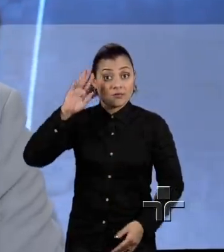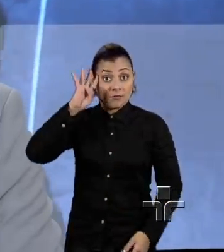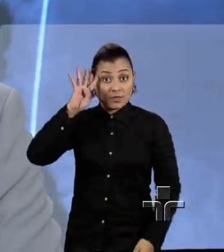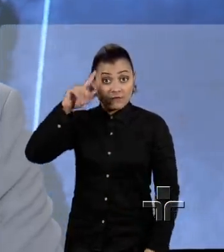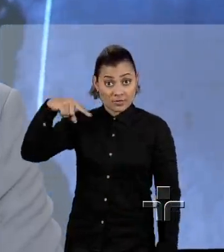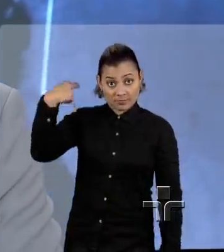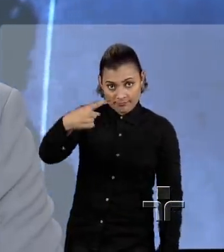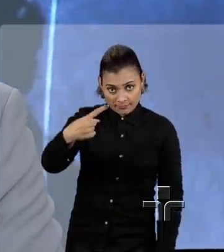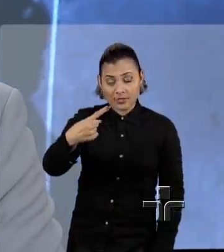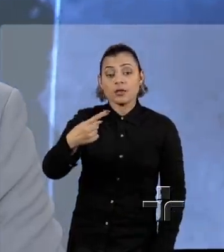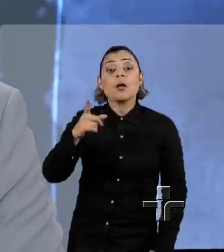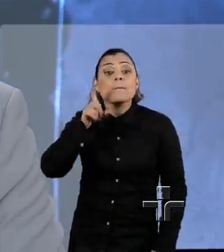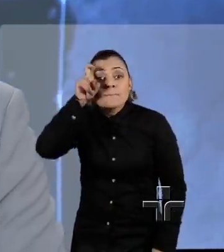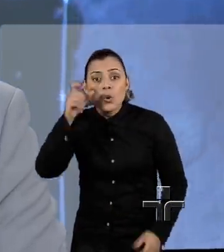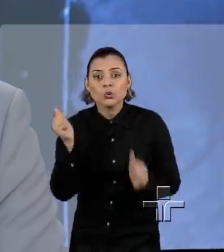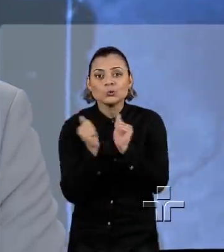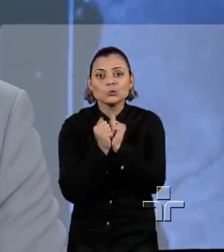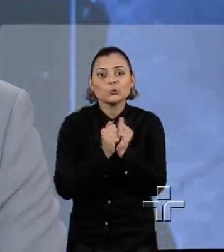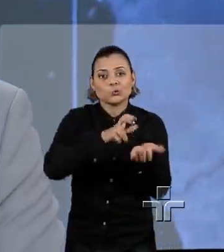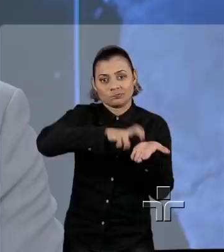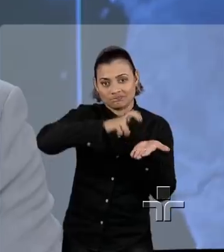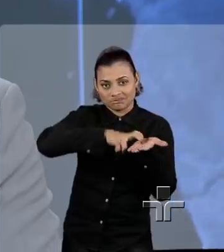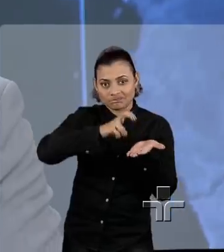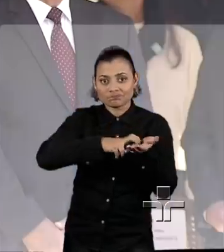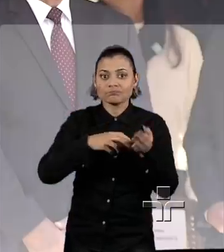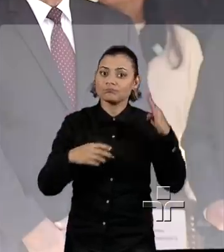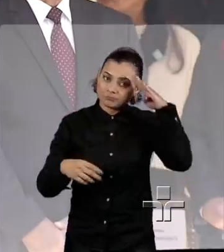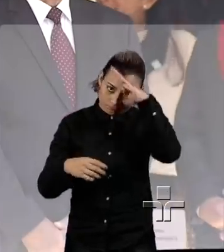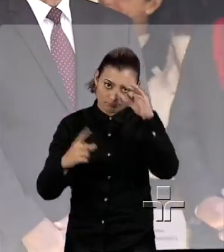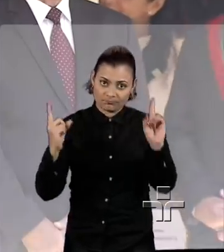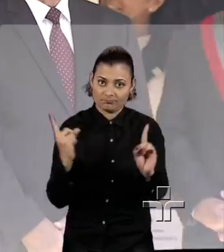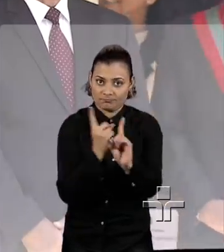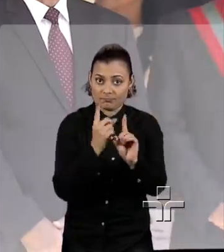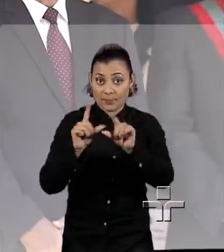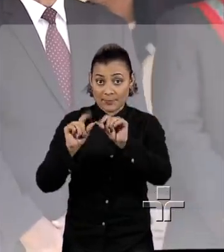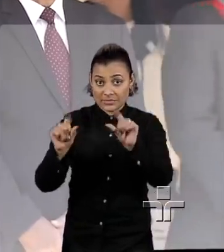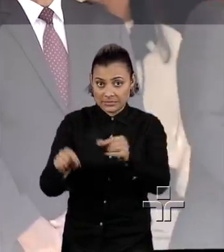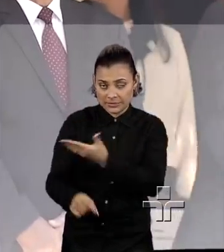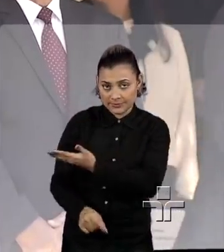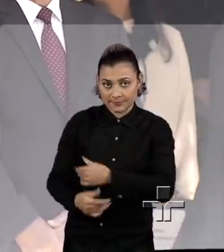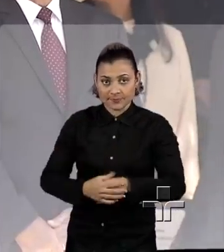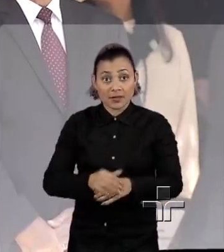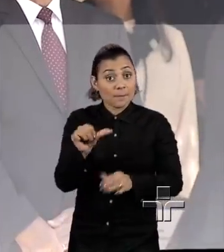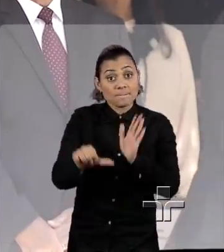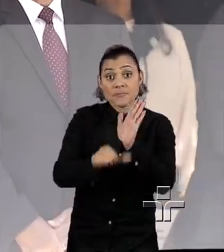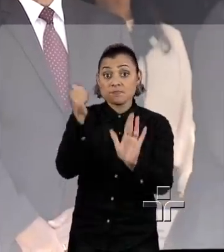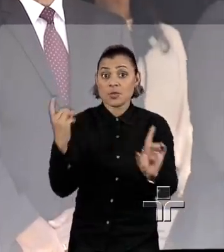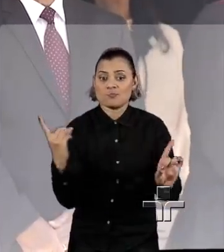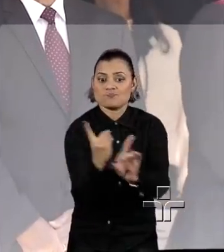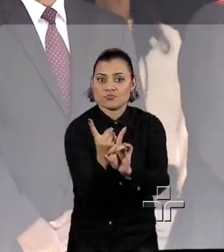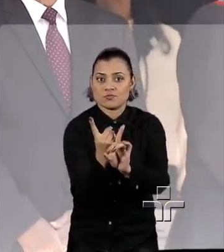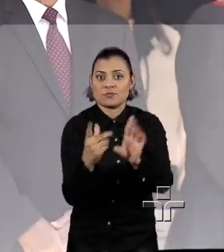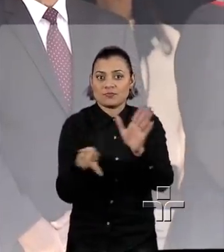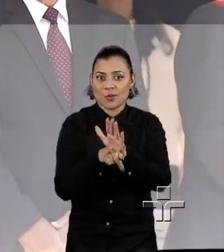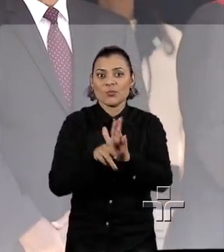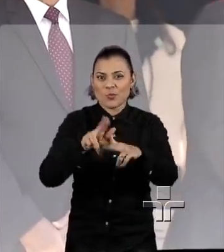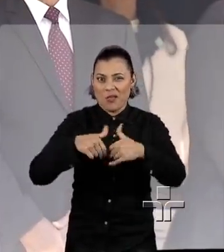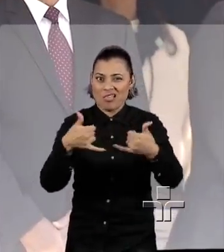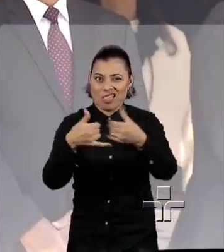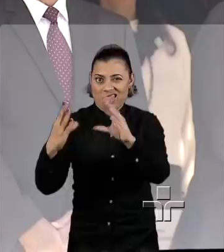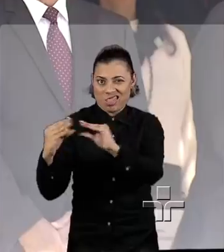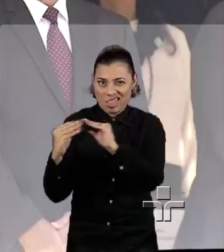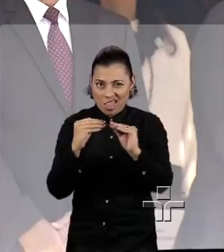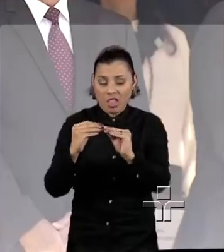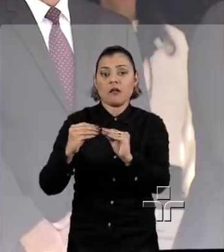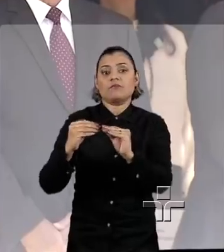passou amanhã em Brasília com o presidente Jair Bolsonaro. Foi o primeiro encontro entre Moro e Bolsonaro depois do vazamento